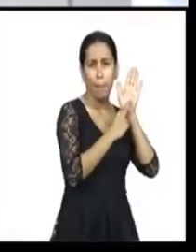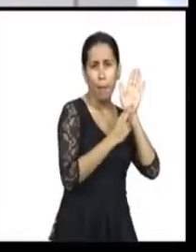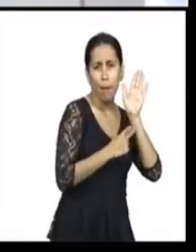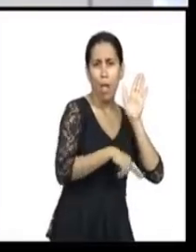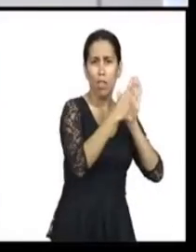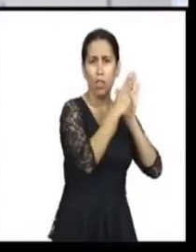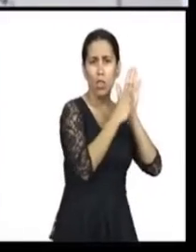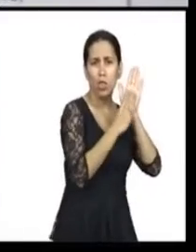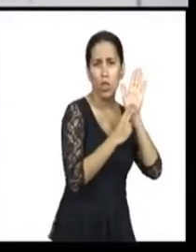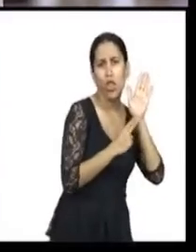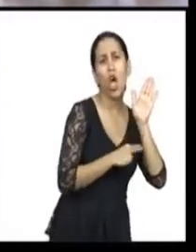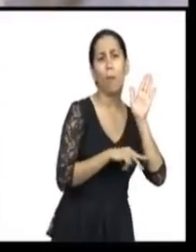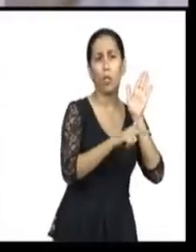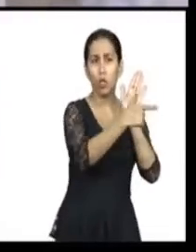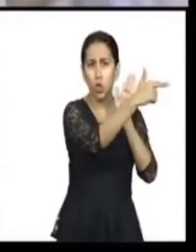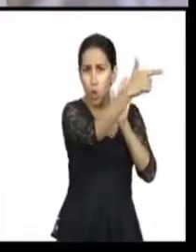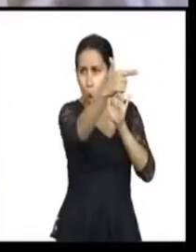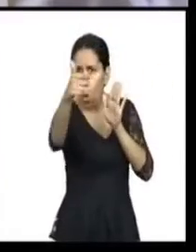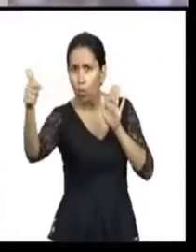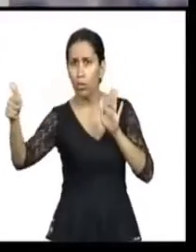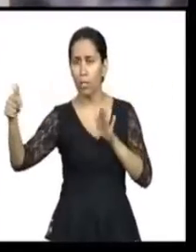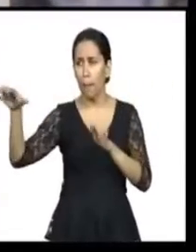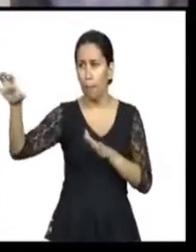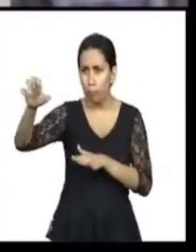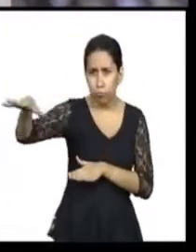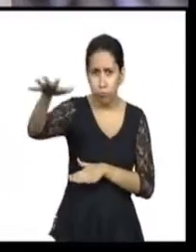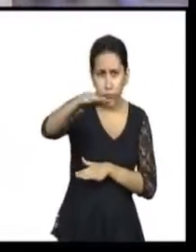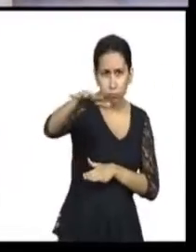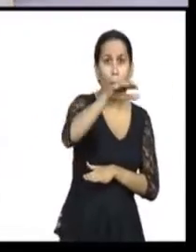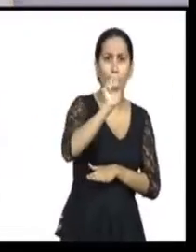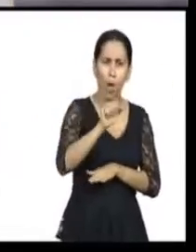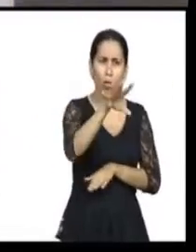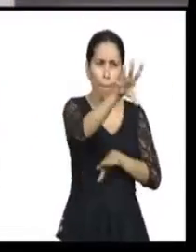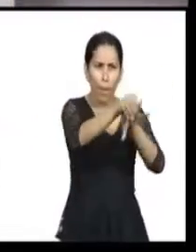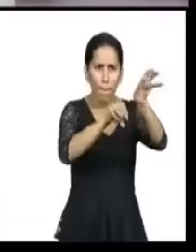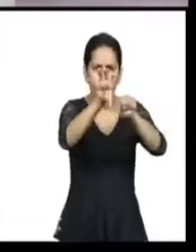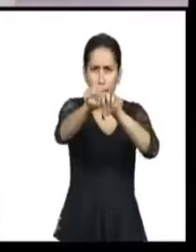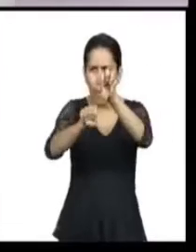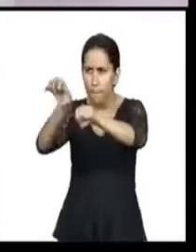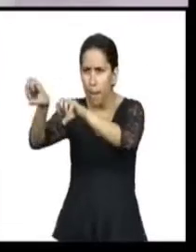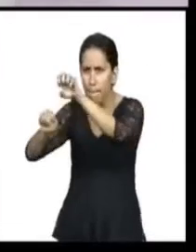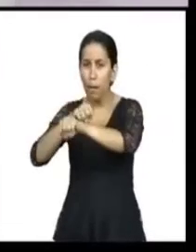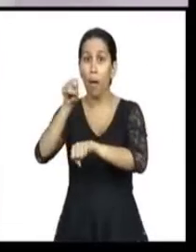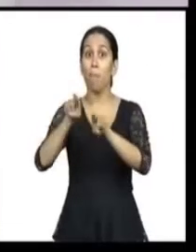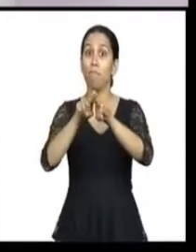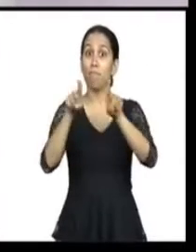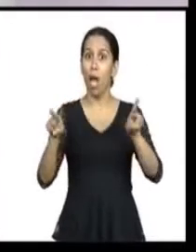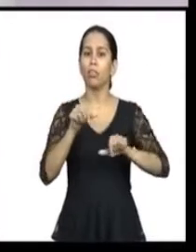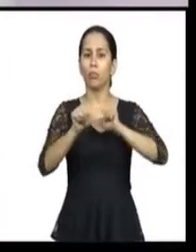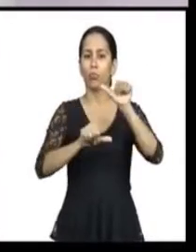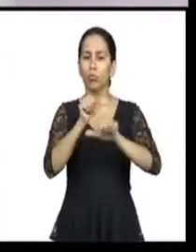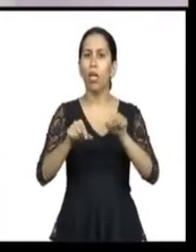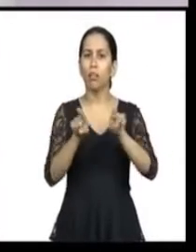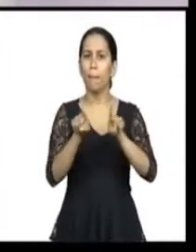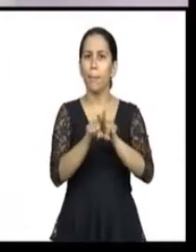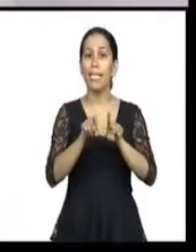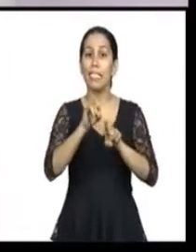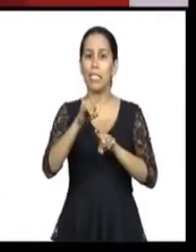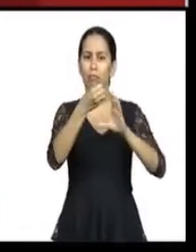podem ser utilizados, mas o seu procedimento deve ser específico, de acordo com a própria realidade da